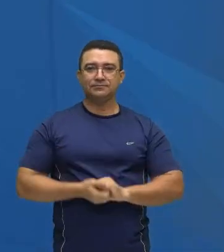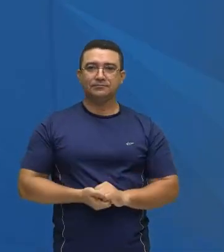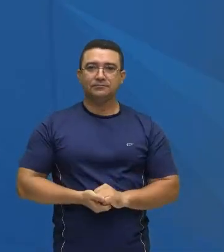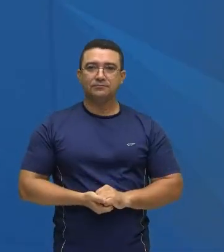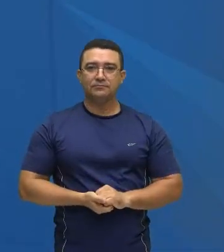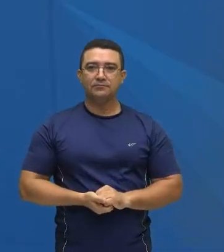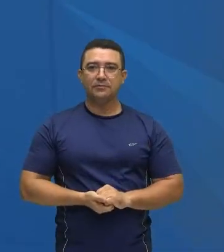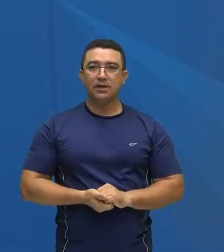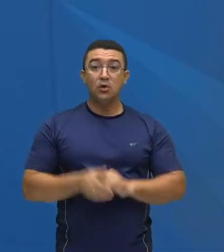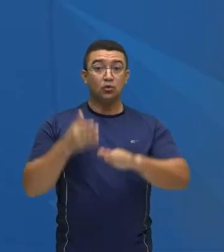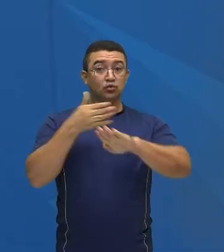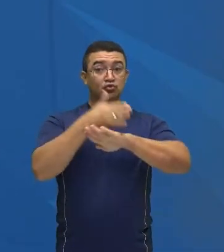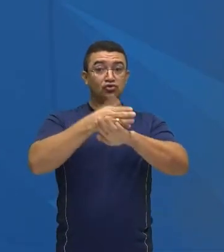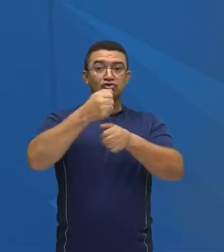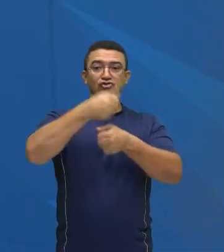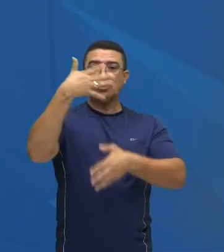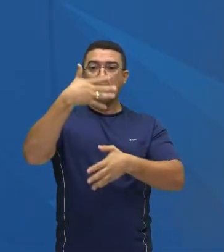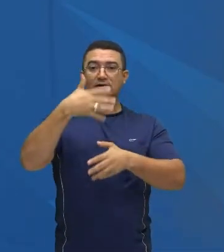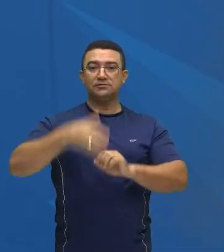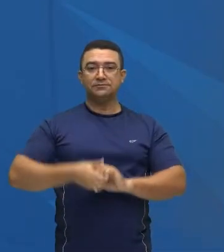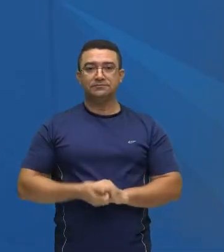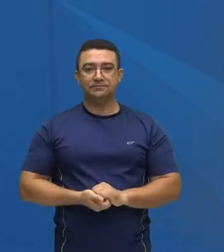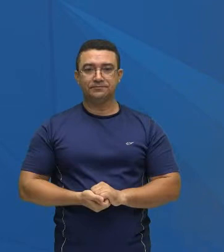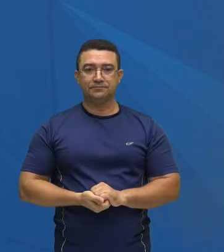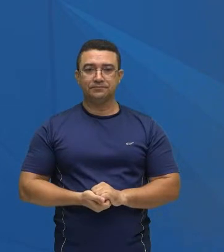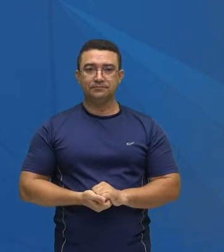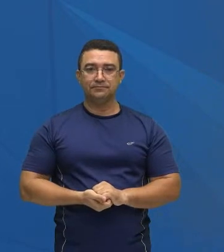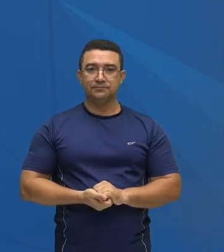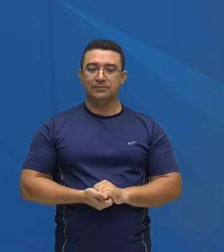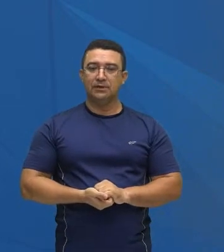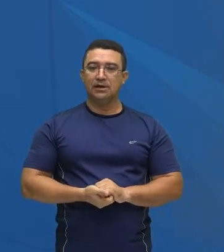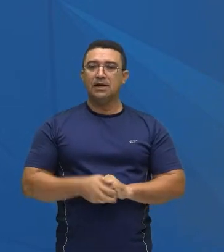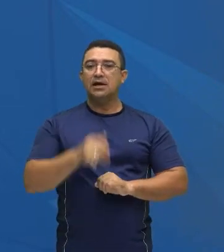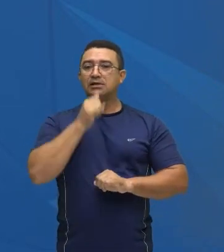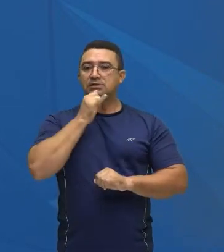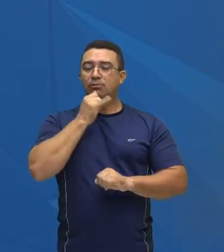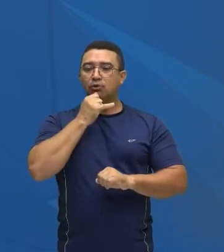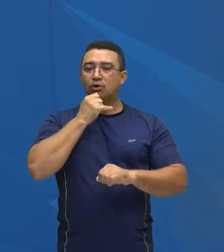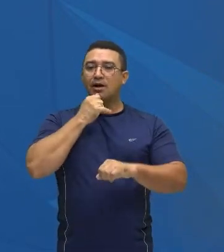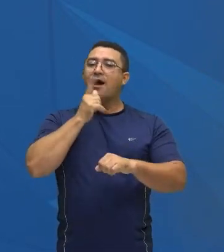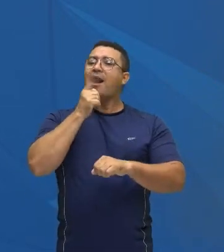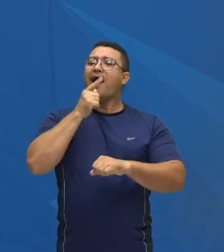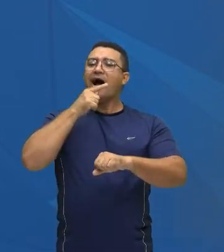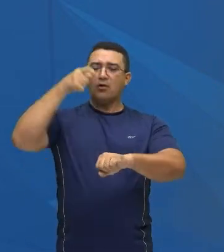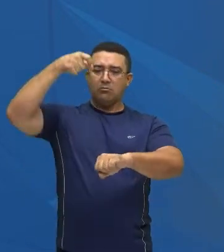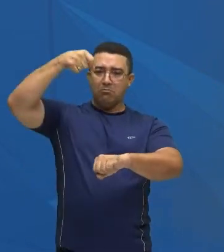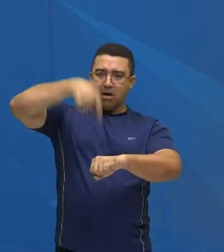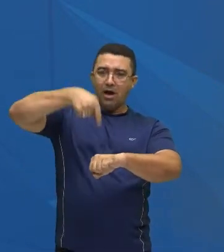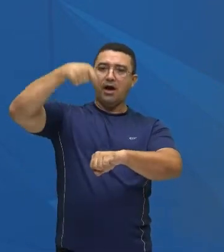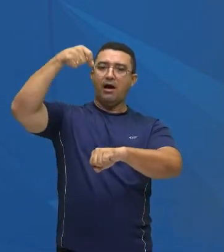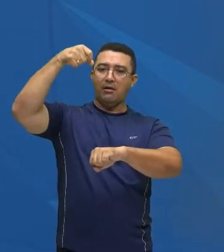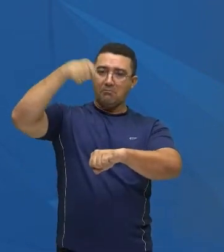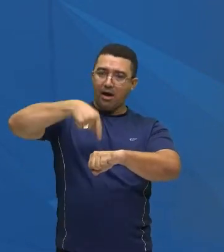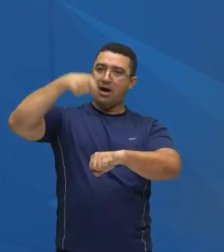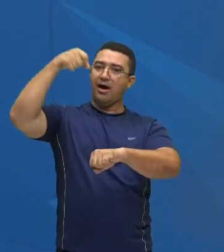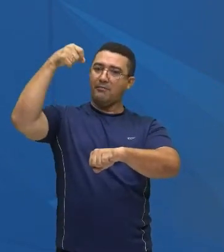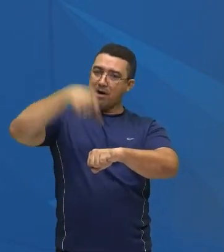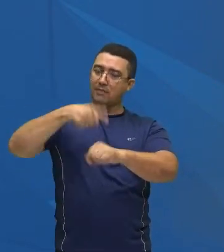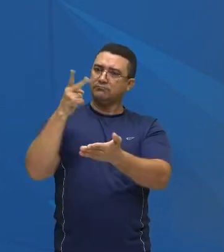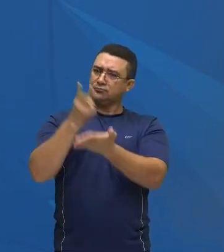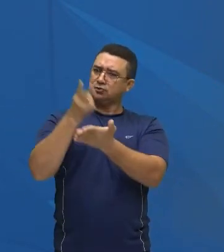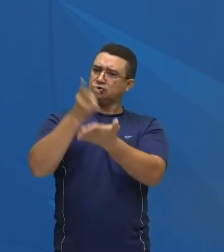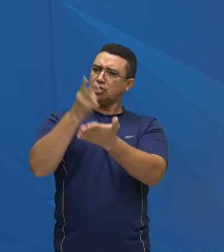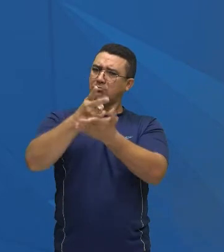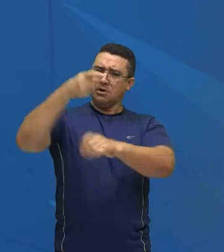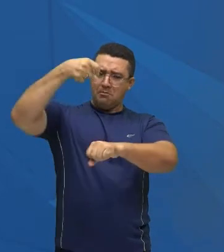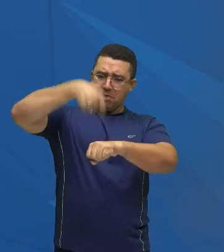né? Alguém comentou ali, olha só, vamos verificar aqui, que a repetição torna algo permanente, não é? Exatamente isso,